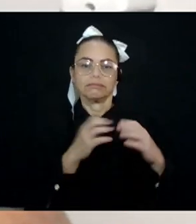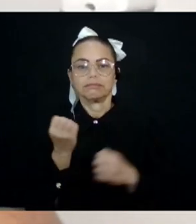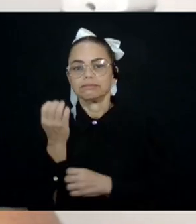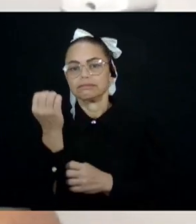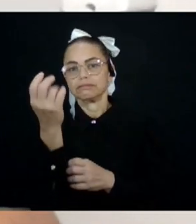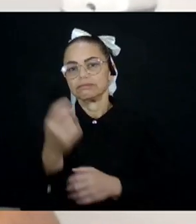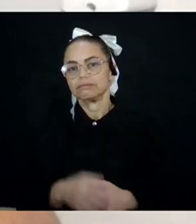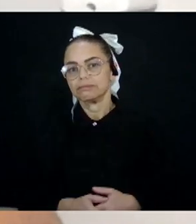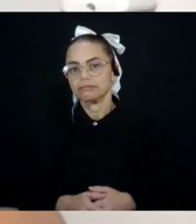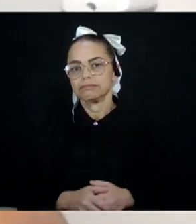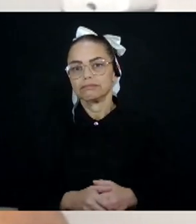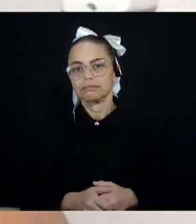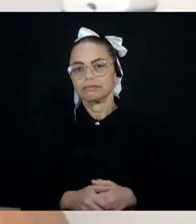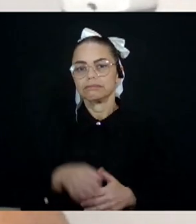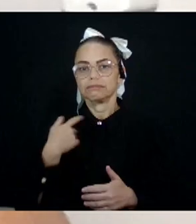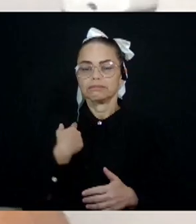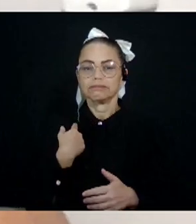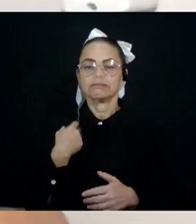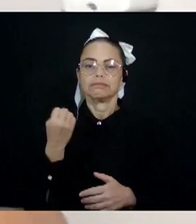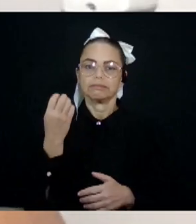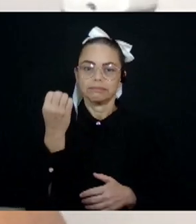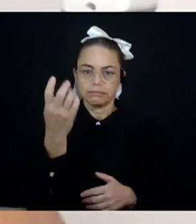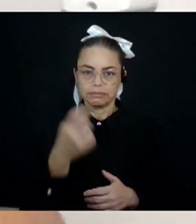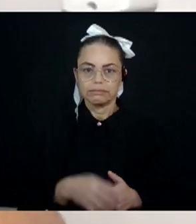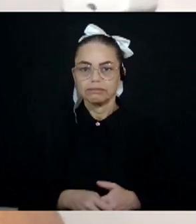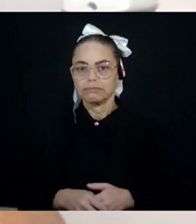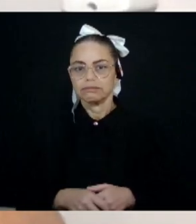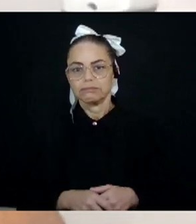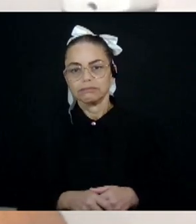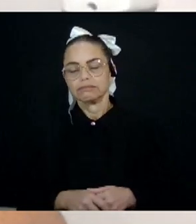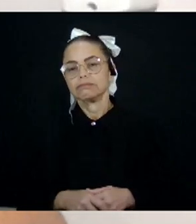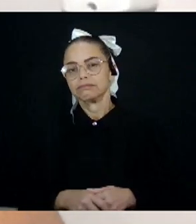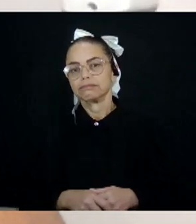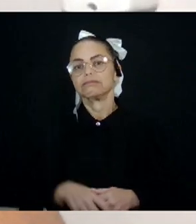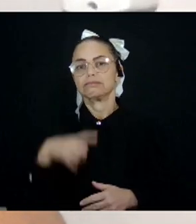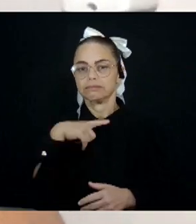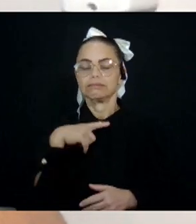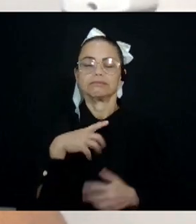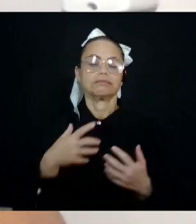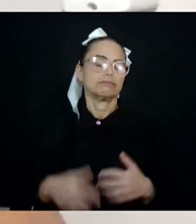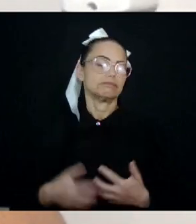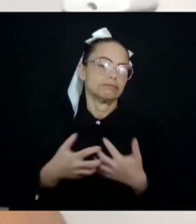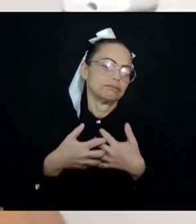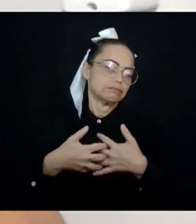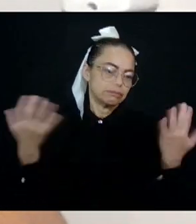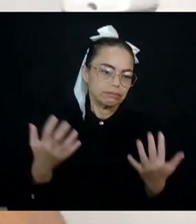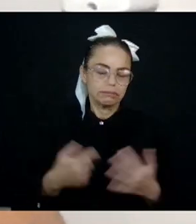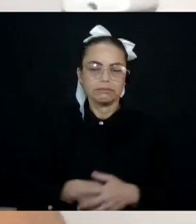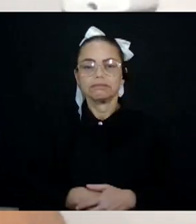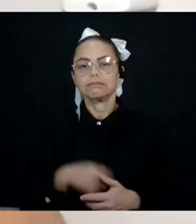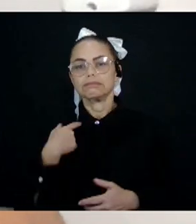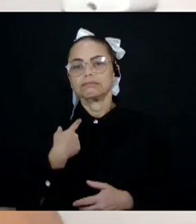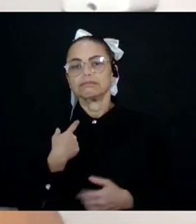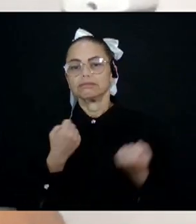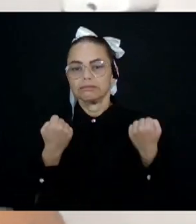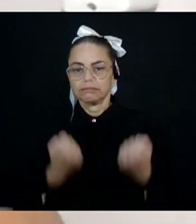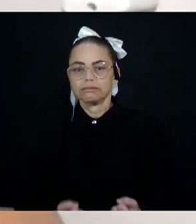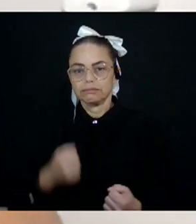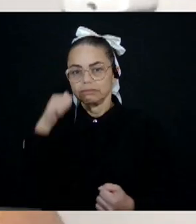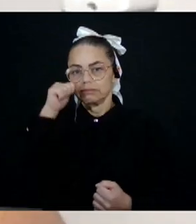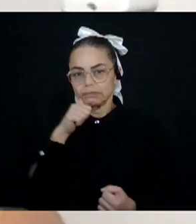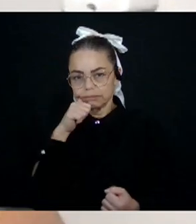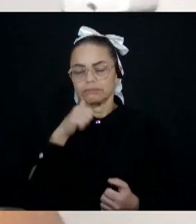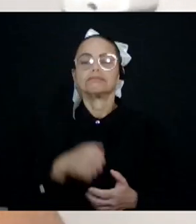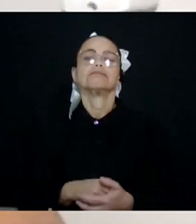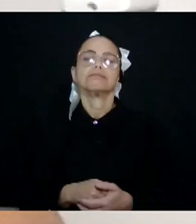Falando nessas questões de viagens, a gente tem que se desligar. Você estava falando aí sobre a sobrecarga feminina, né? Que é